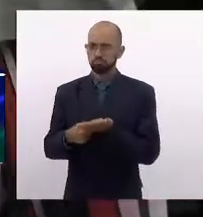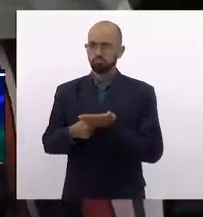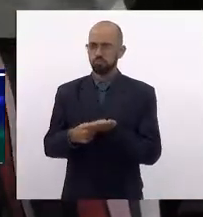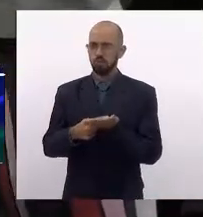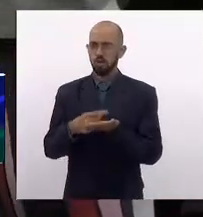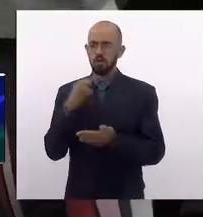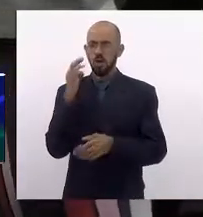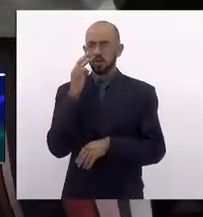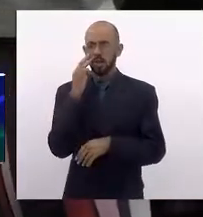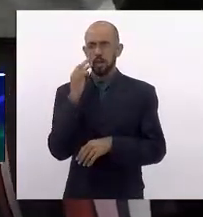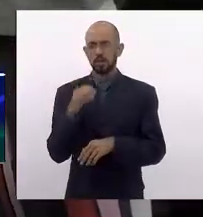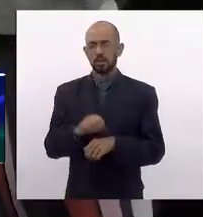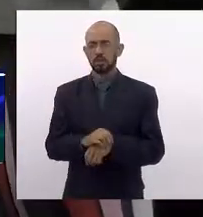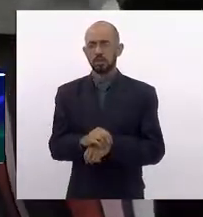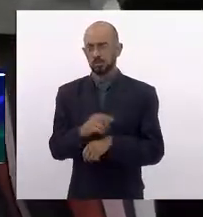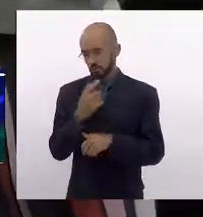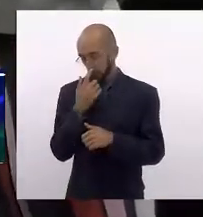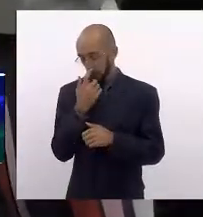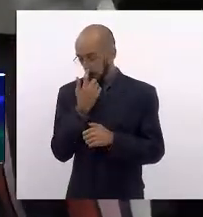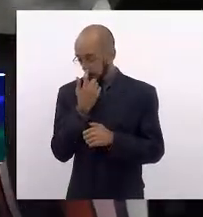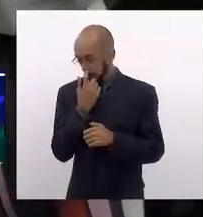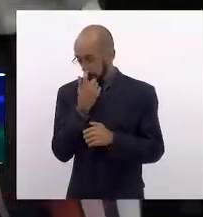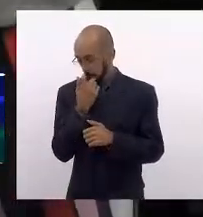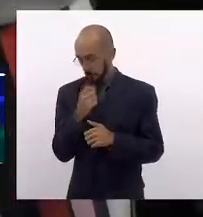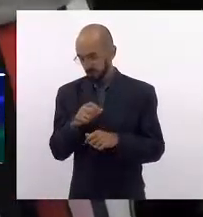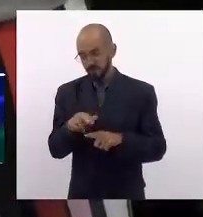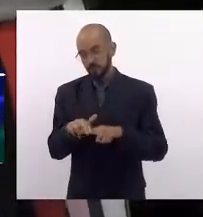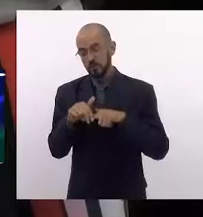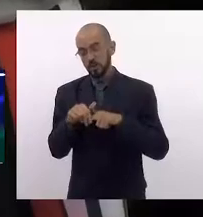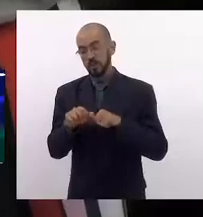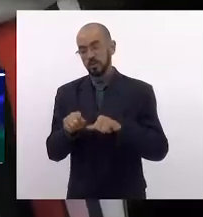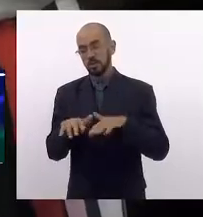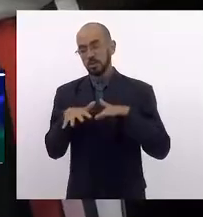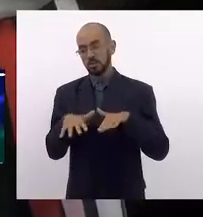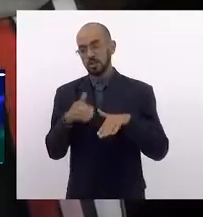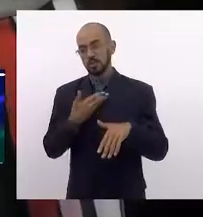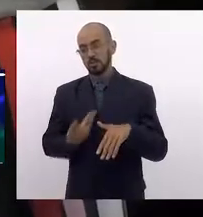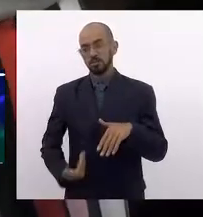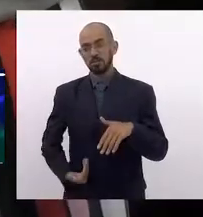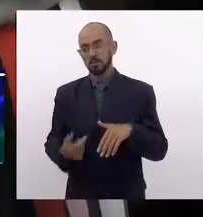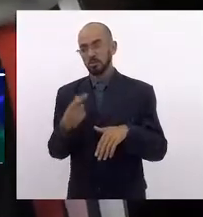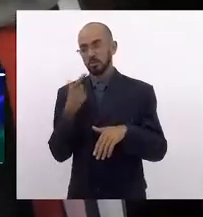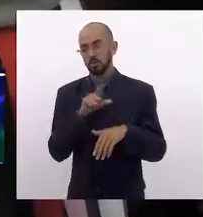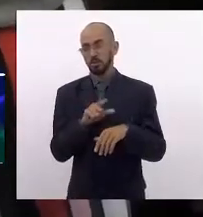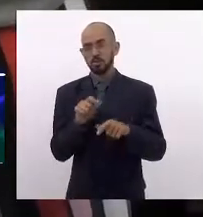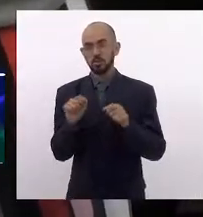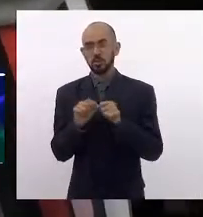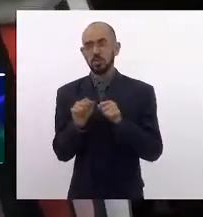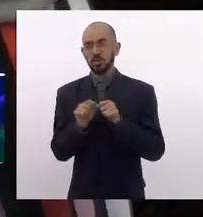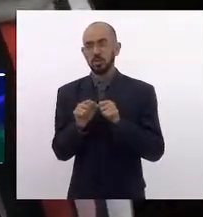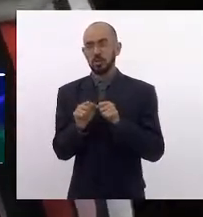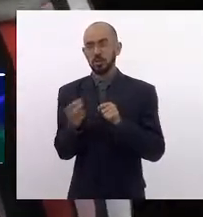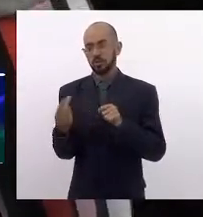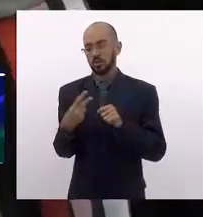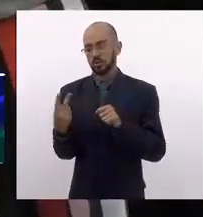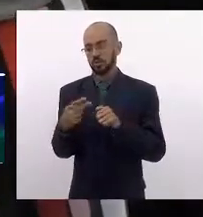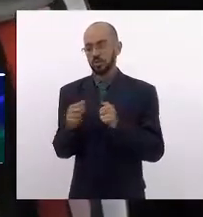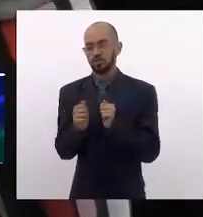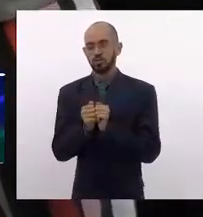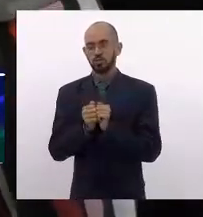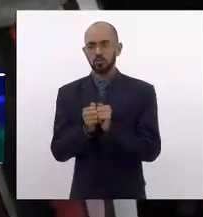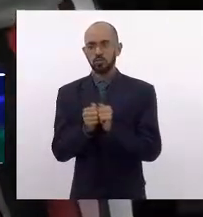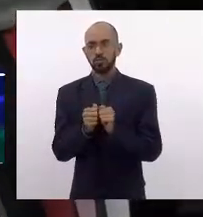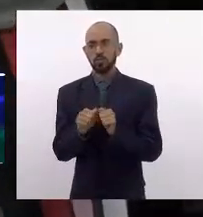Carneiro diante de 10 áudio é pública que nós conseguimos construir em conjunto foram